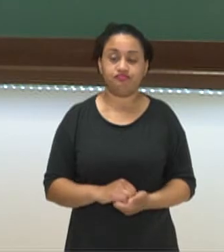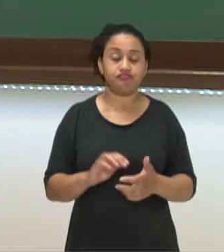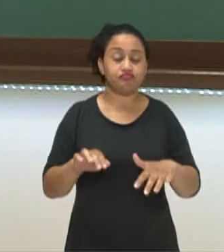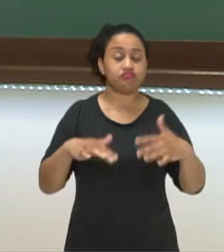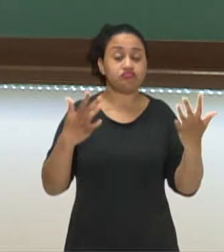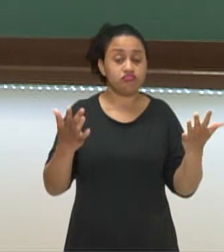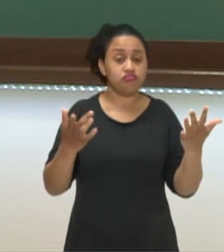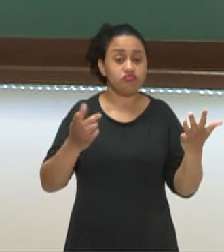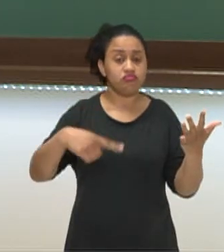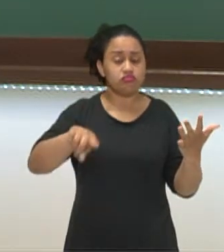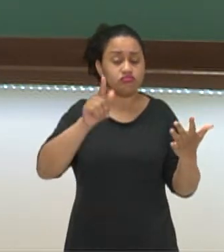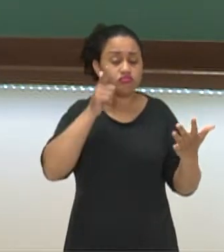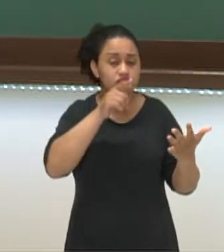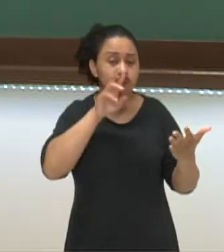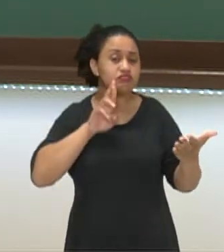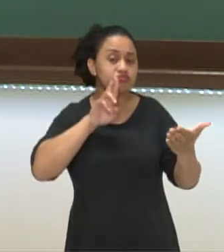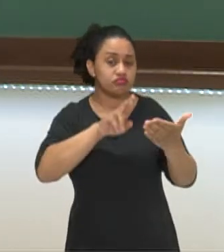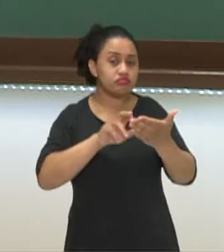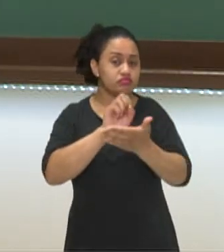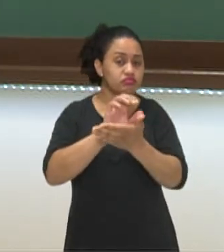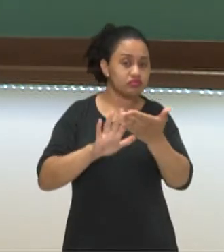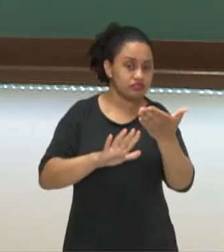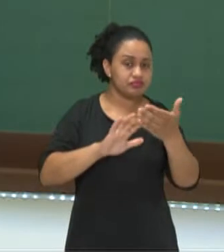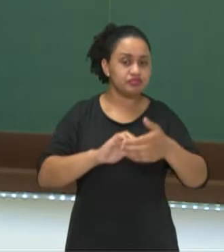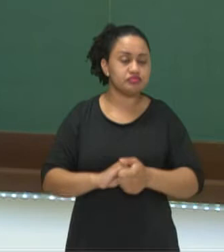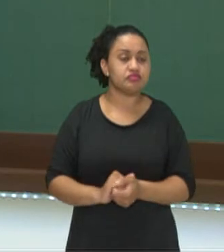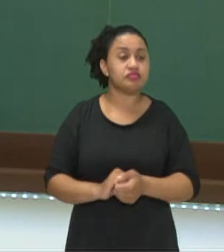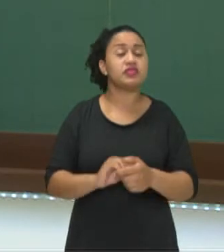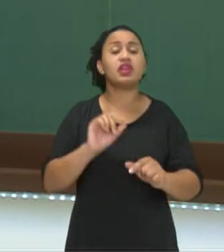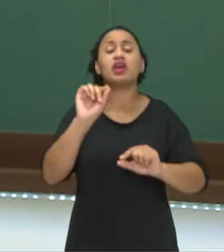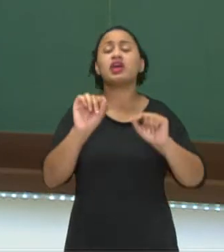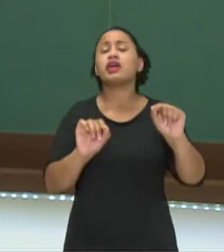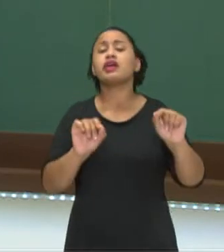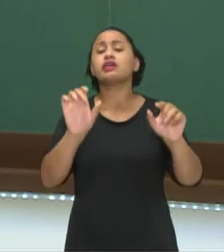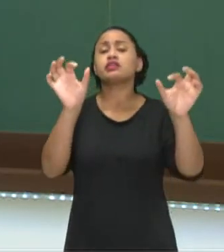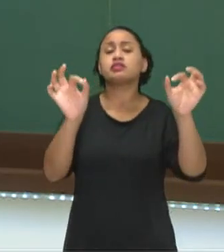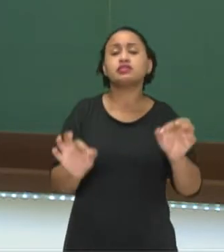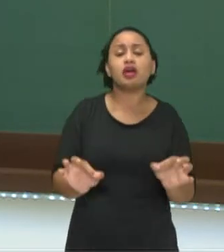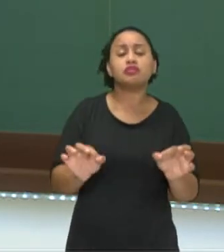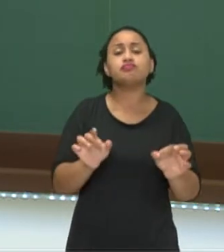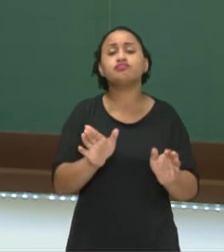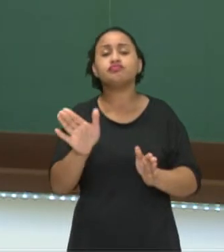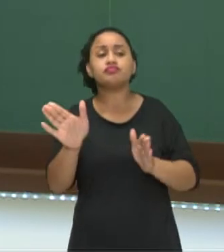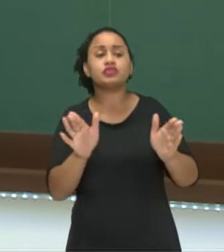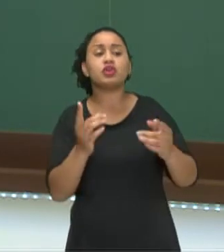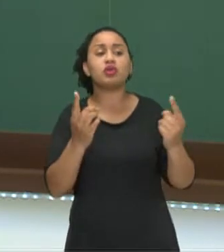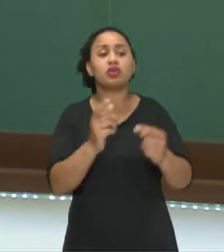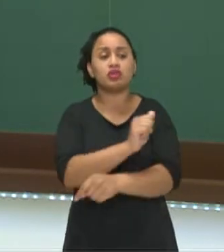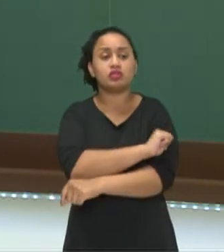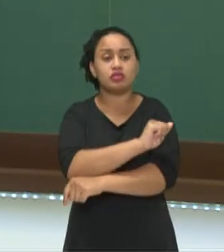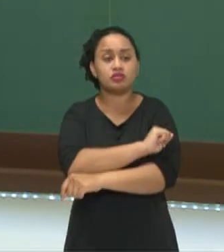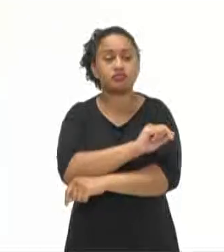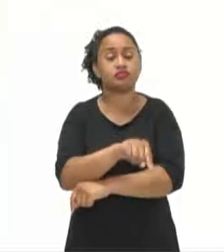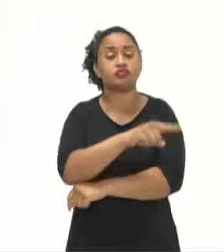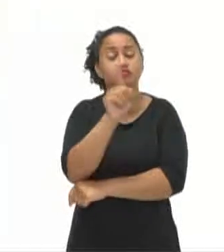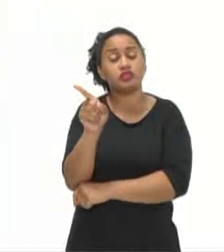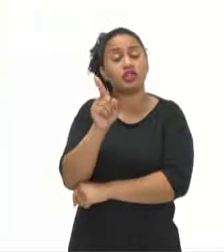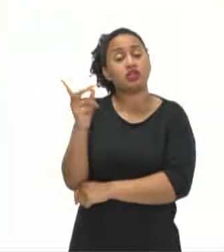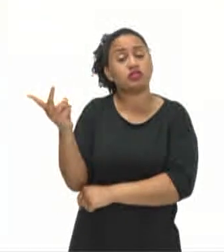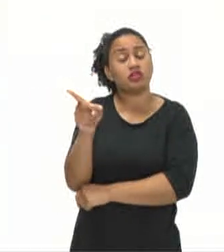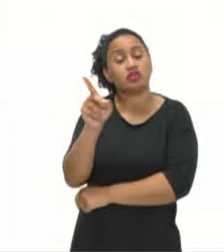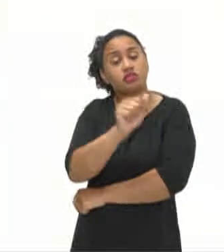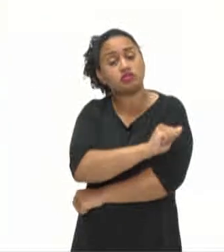E aí, pessoal, conseguiram responder essa atividade? Quem será que está correto? O segundo estudante ele